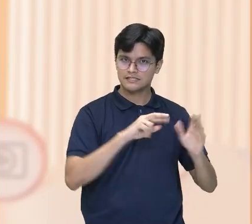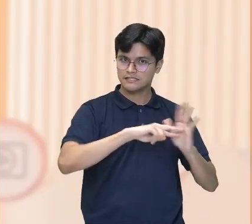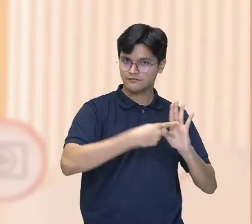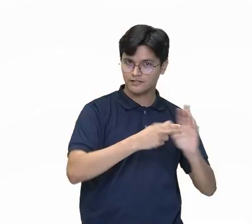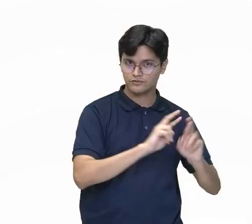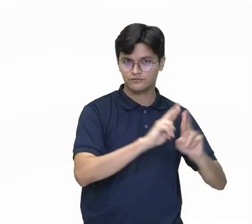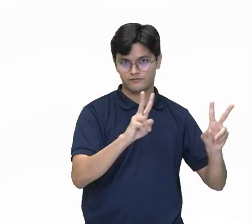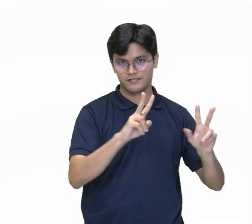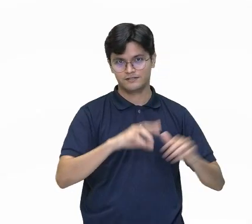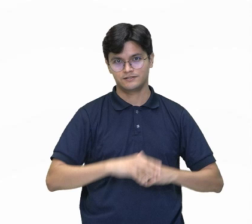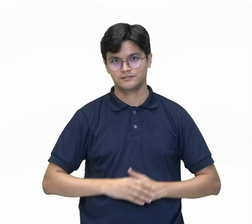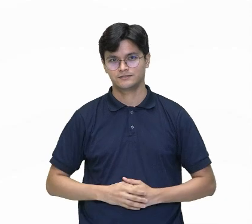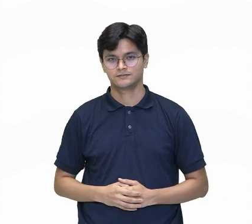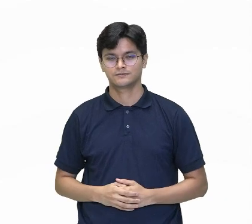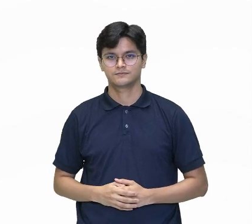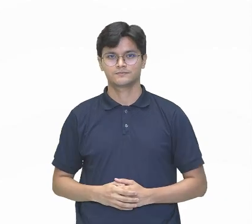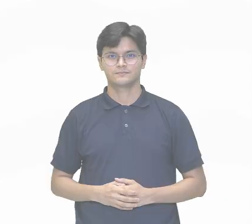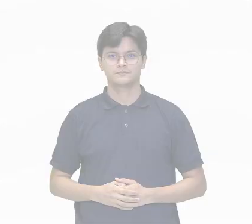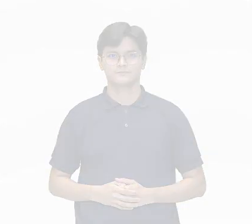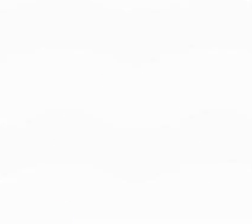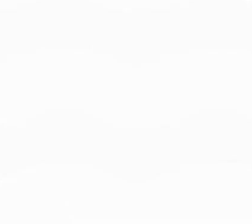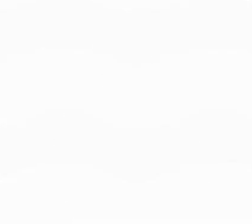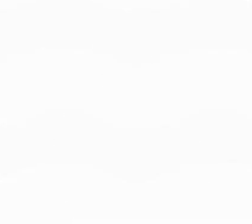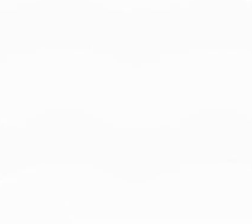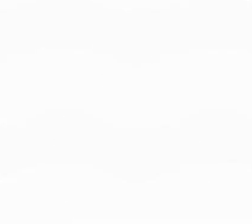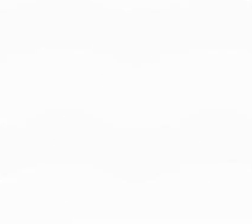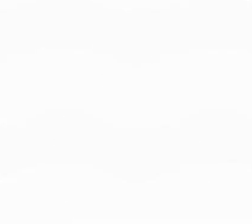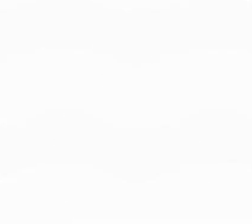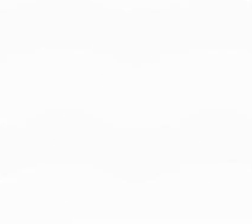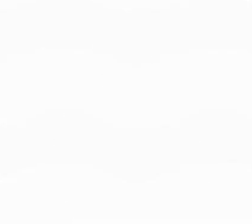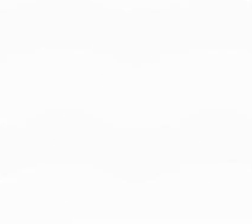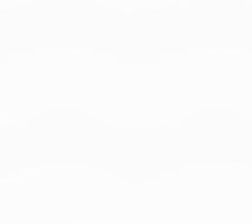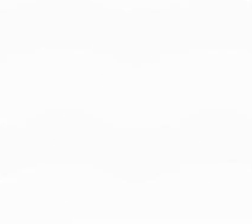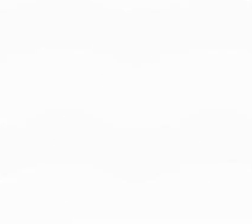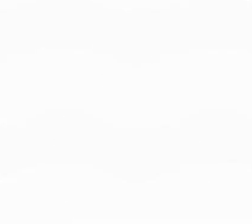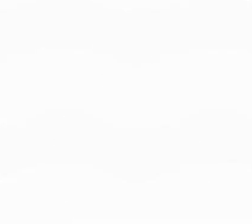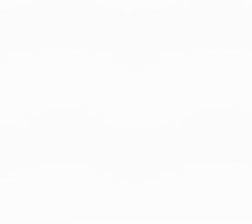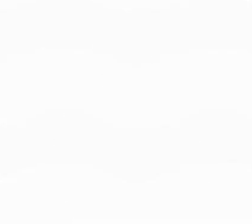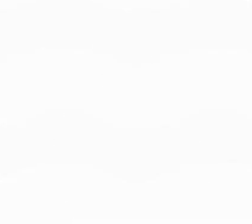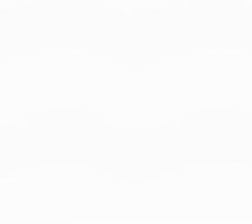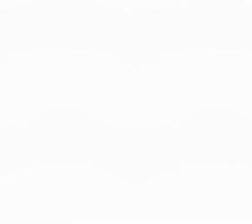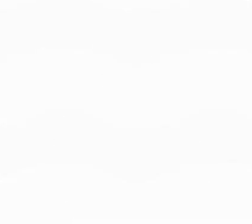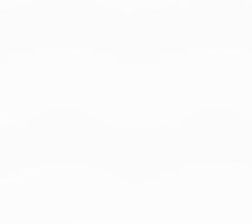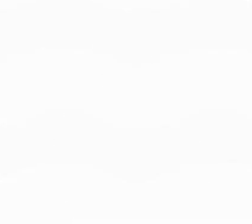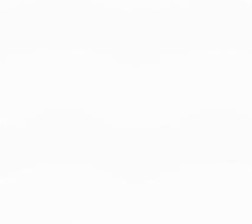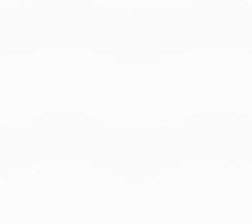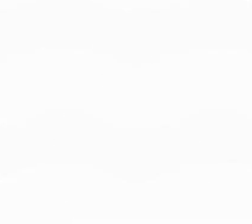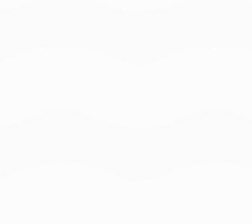são as cerâmicas, né? Vamos dizer, a arte material, as esculturas, né? Que são